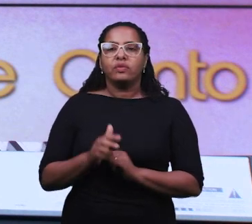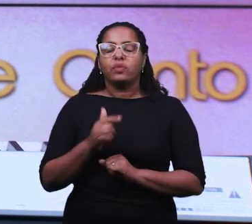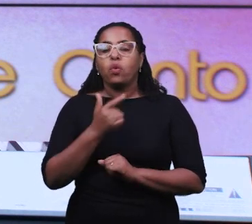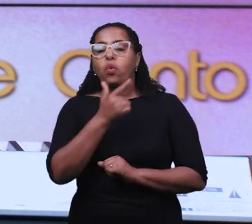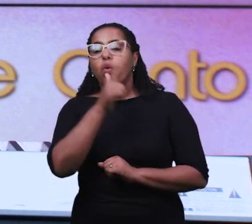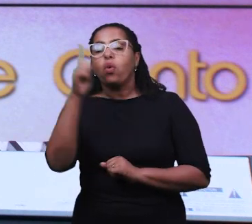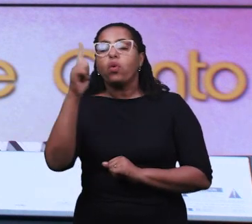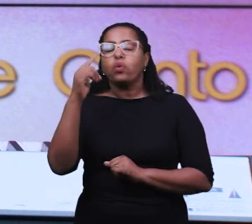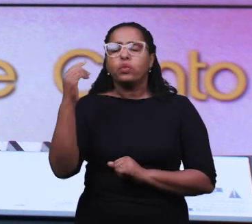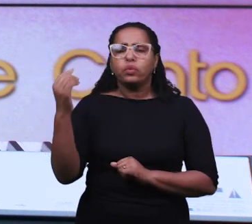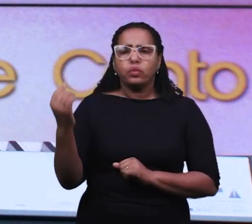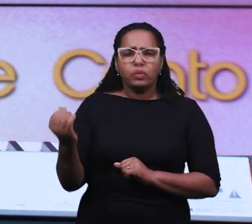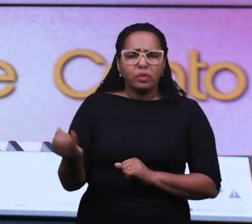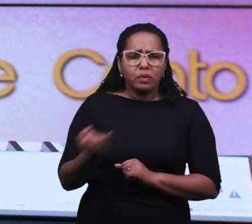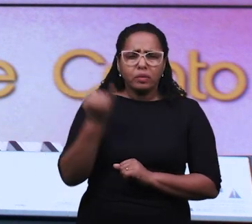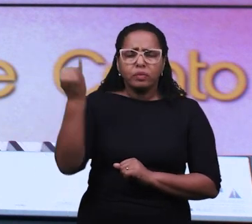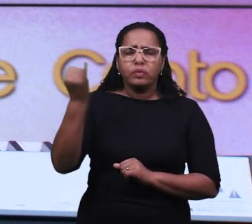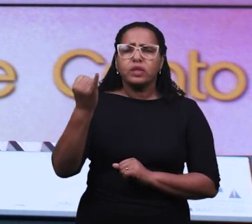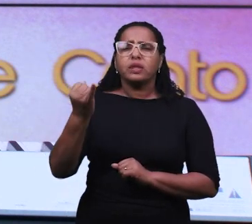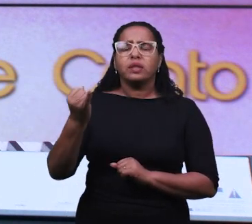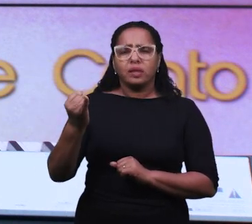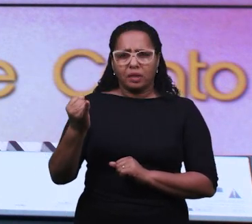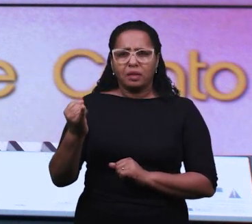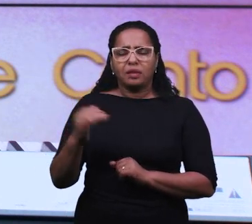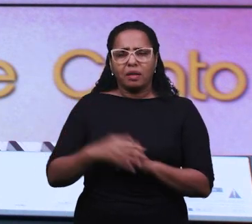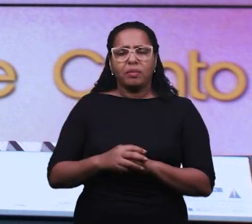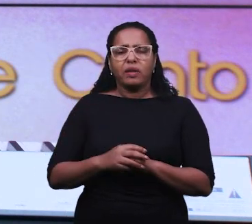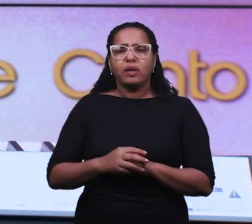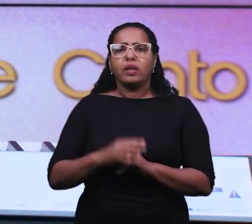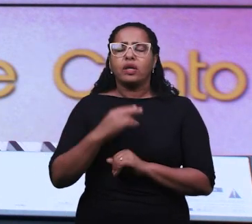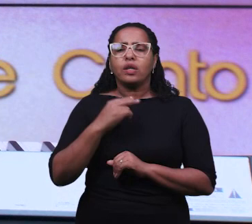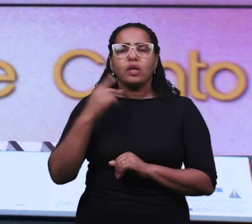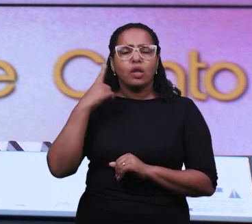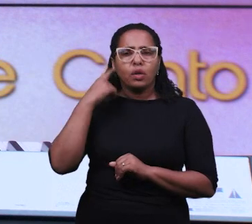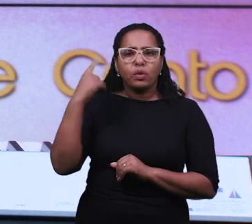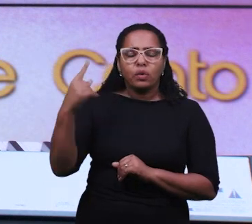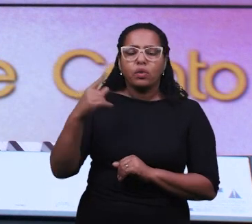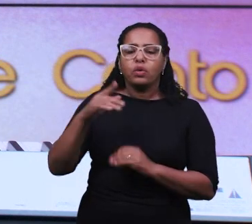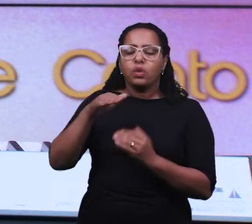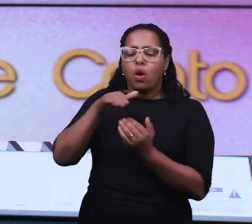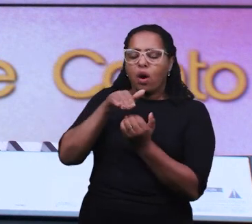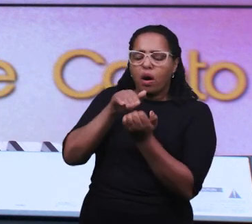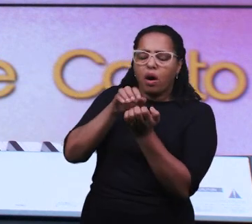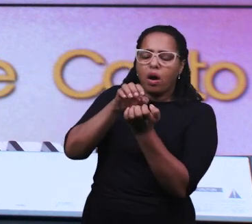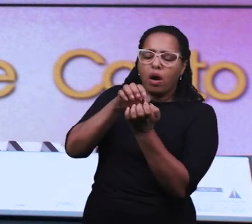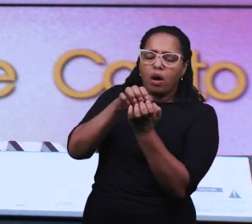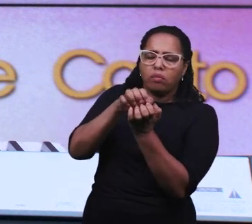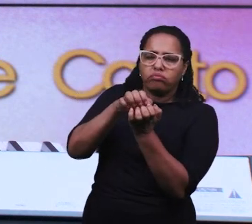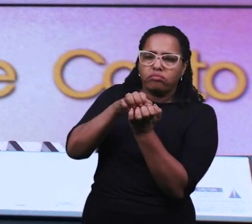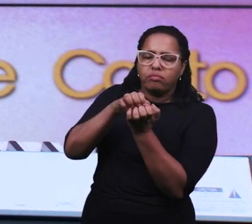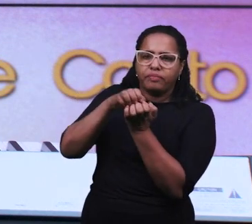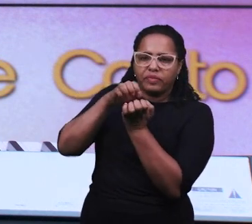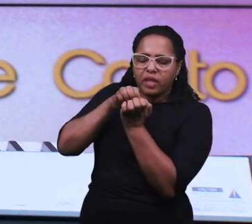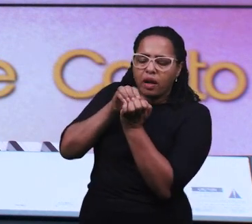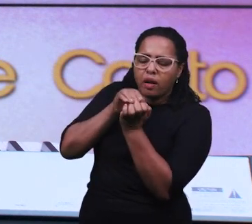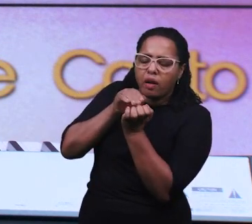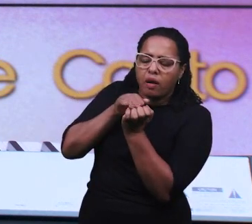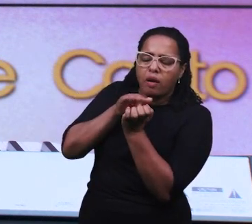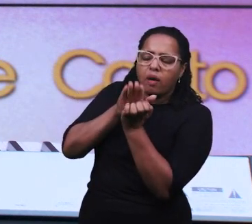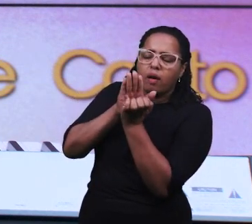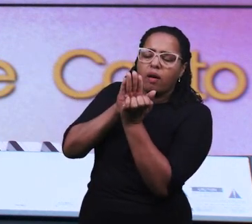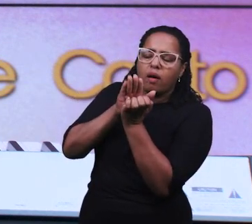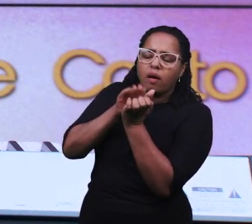Outros fatores importantes e que influenciam no nosso som. A postura da língua é óbvio que é